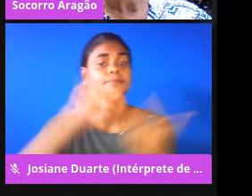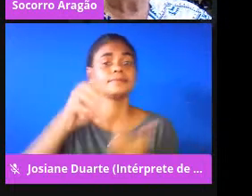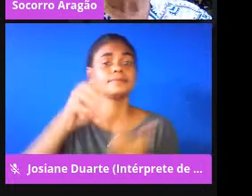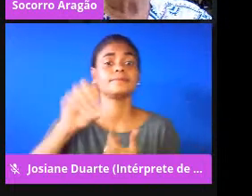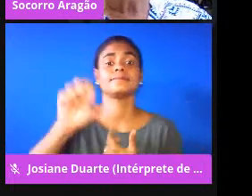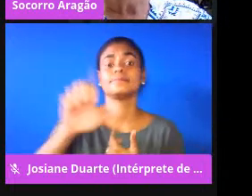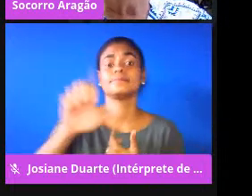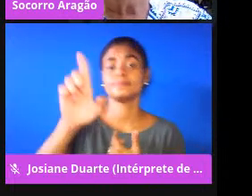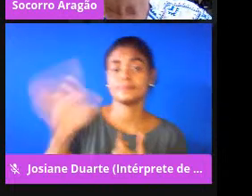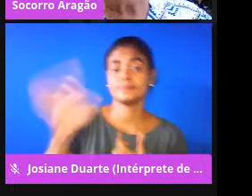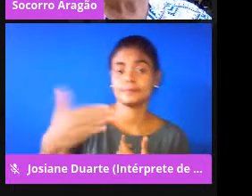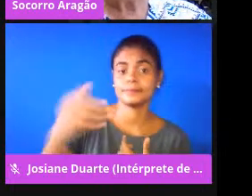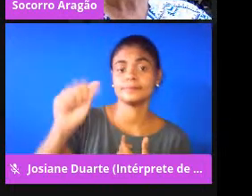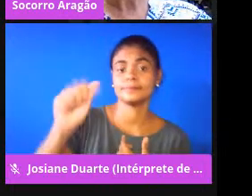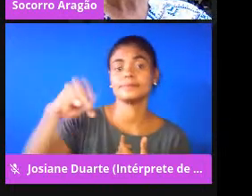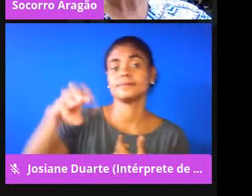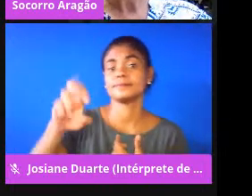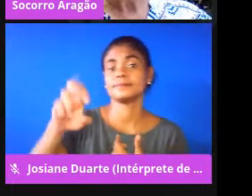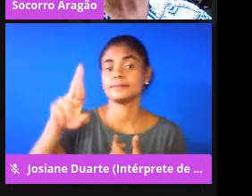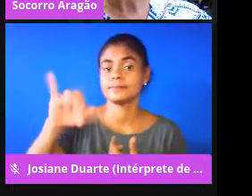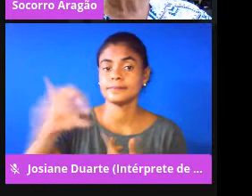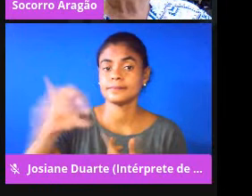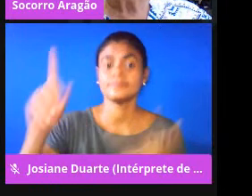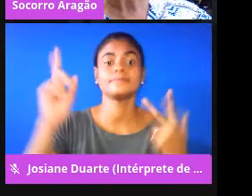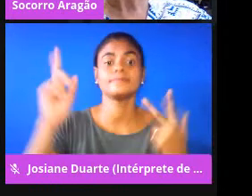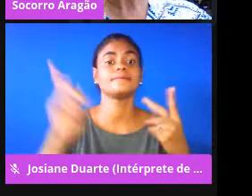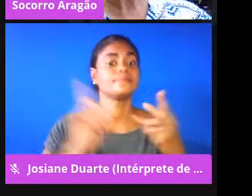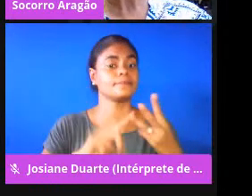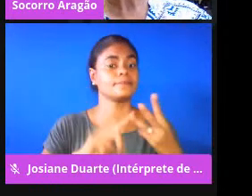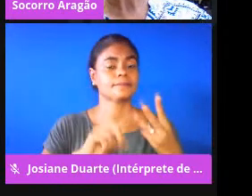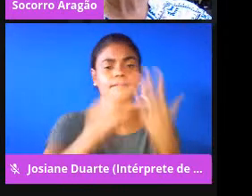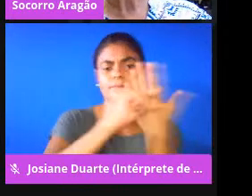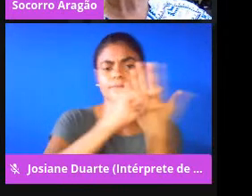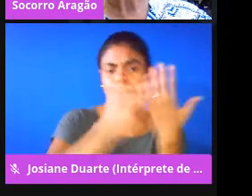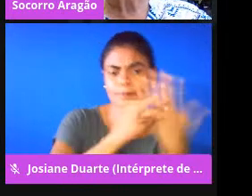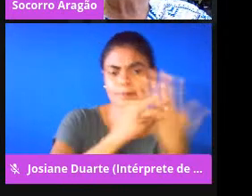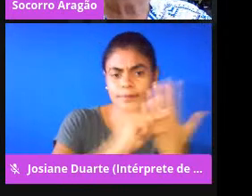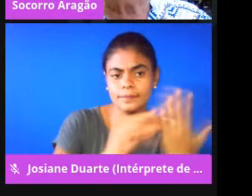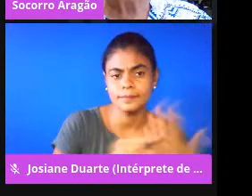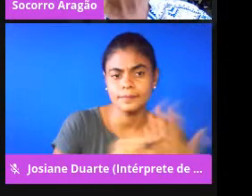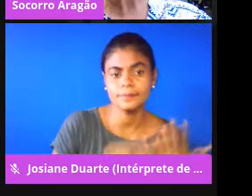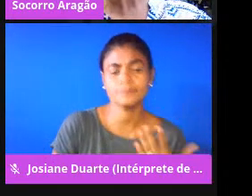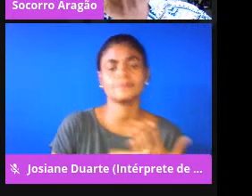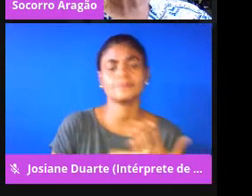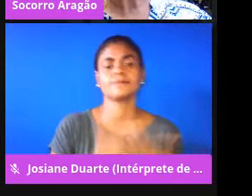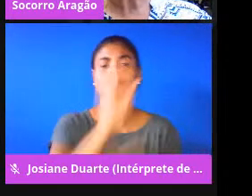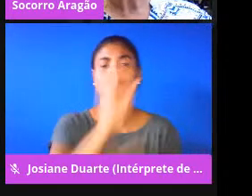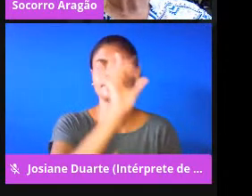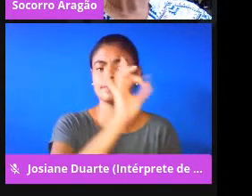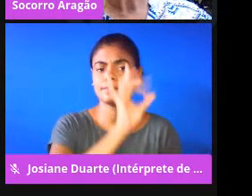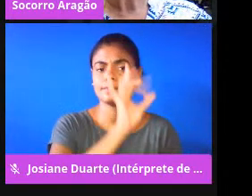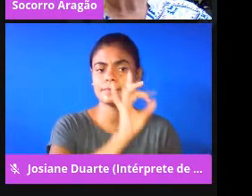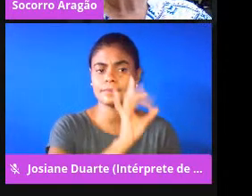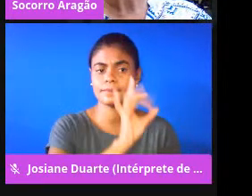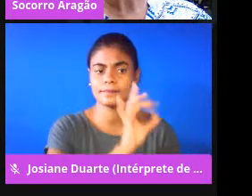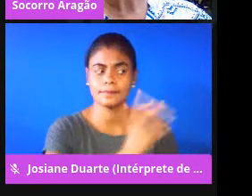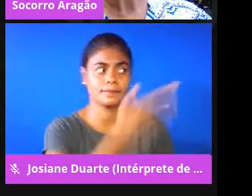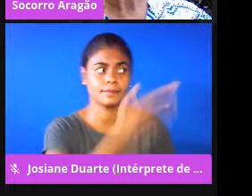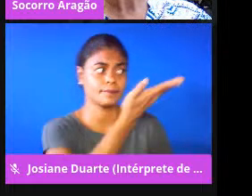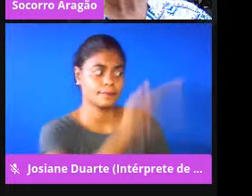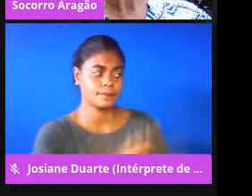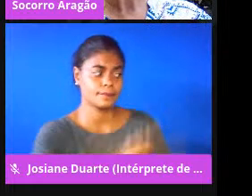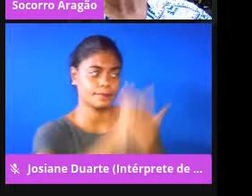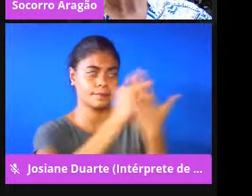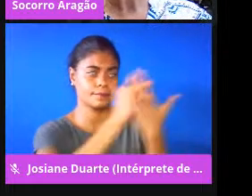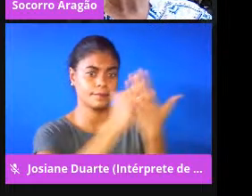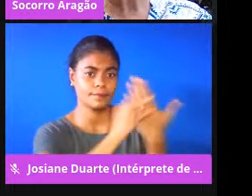Rego, Ariano Suassuna, também da Paraíba, Raquel de Queiroz e Patativa do Assaré, do Ceará. Pode ir